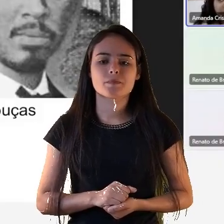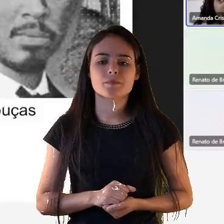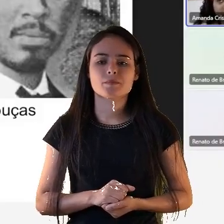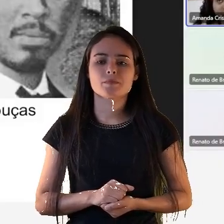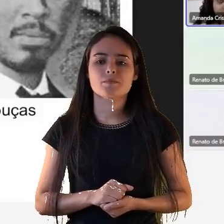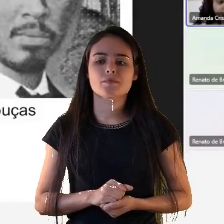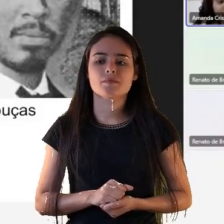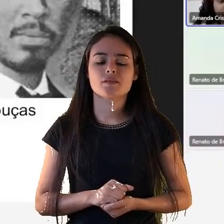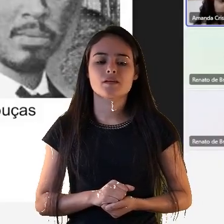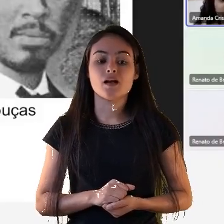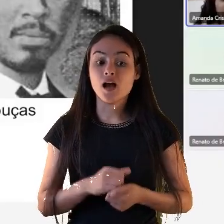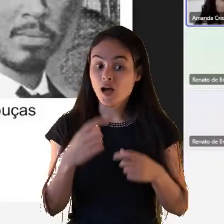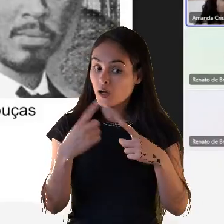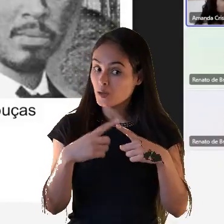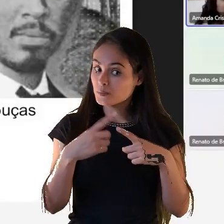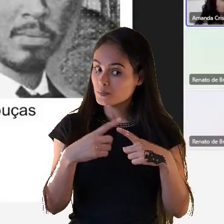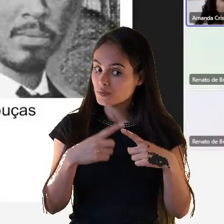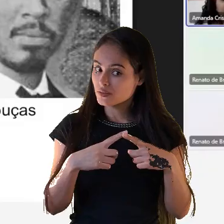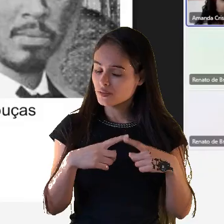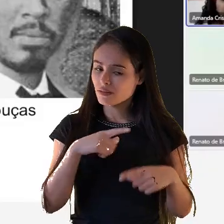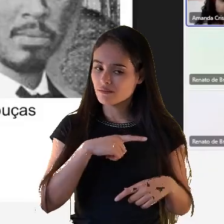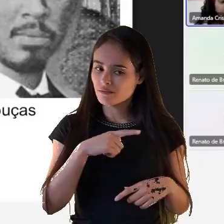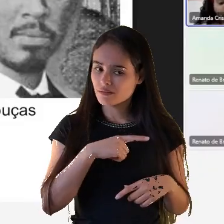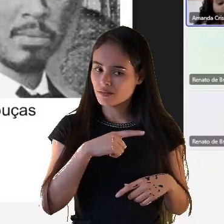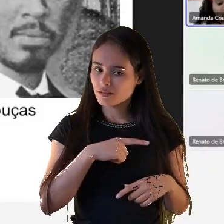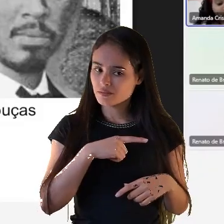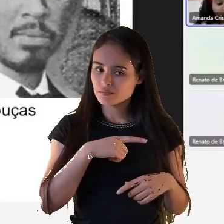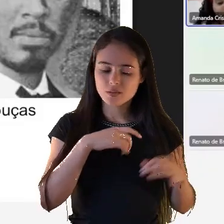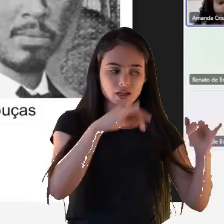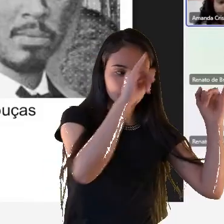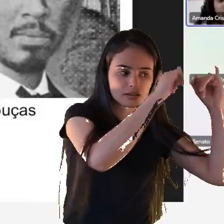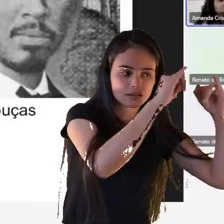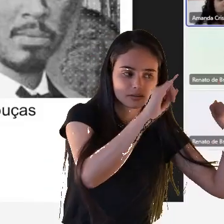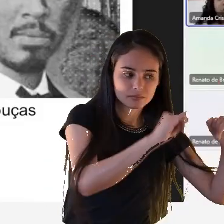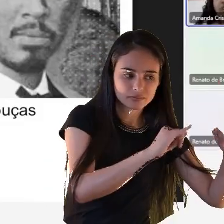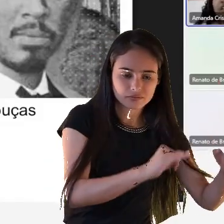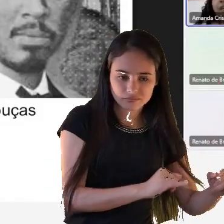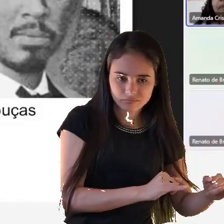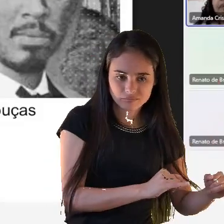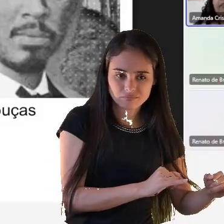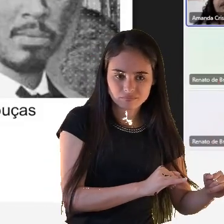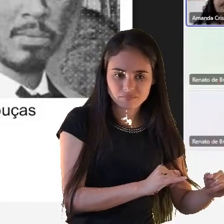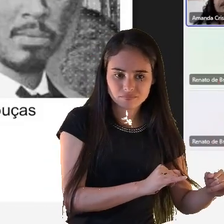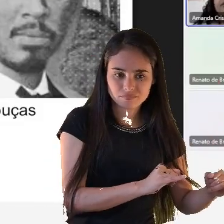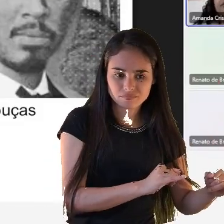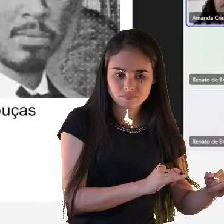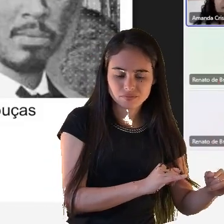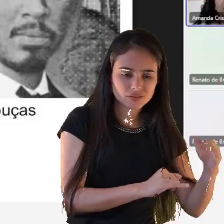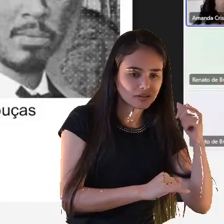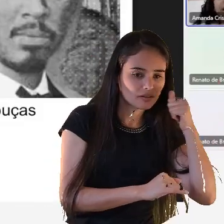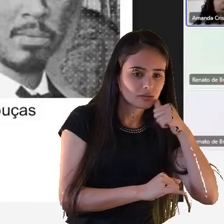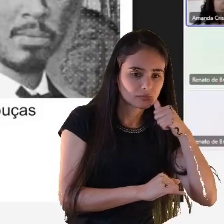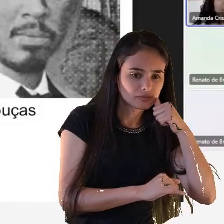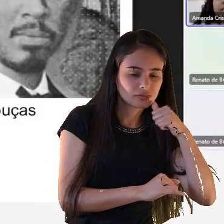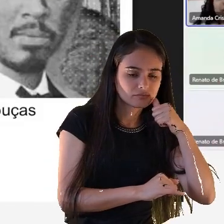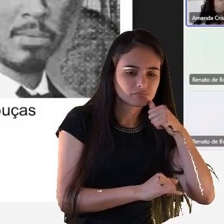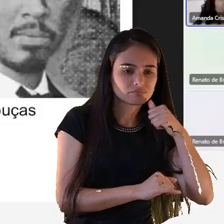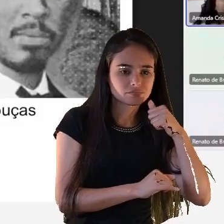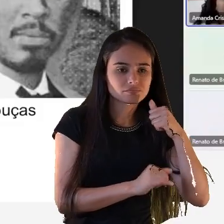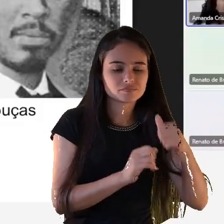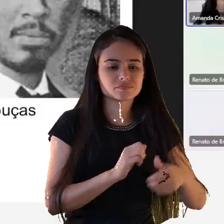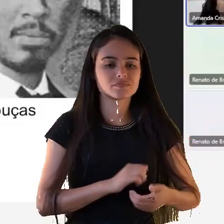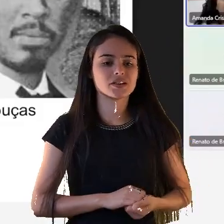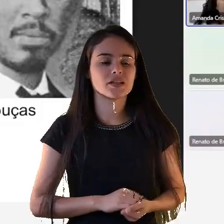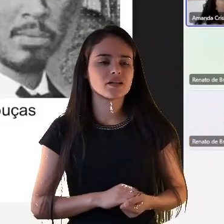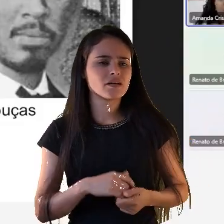uma estátua dela aqui no calçadão de Curitiba. Existem vários